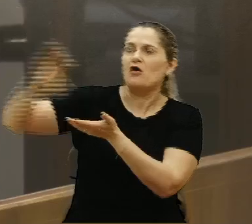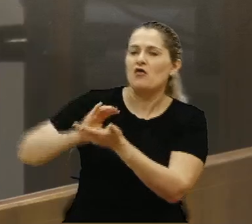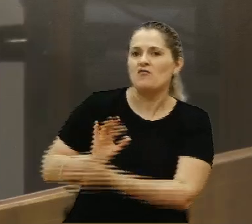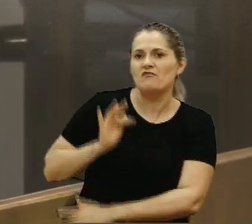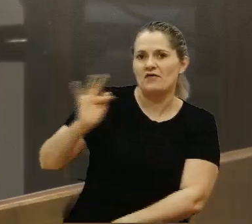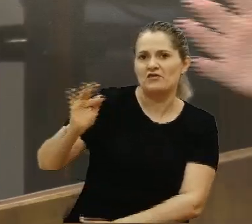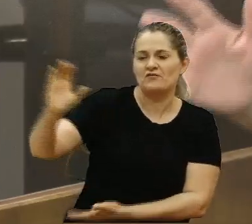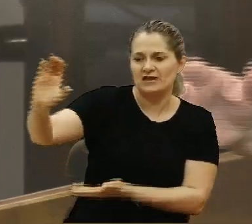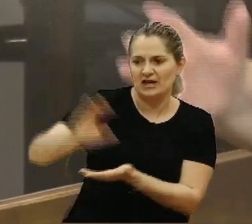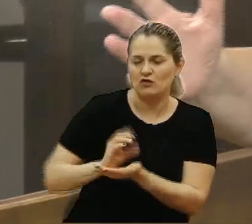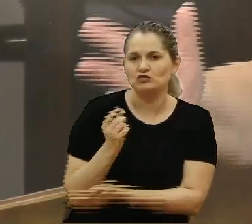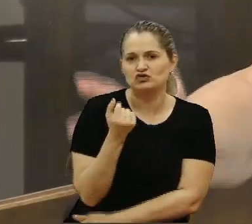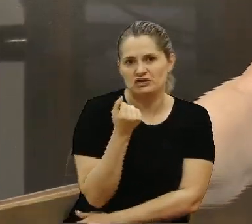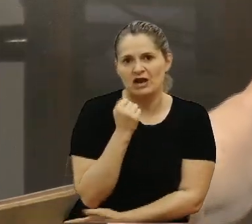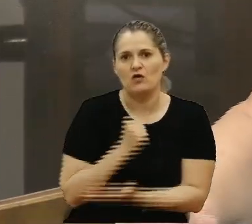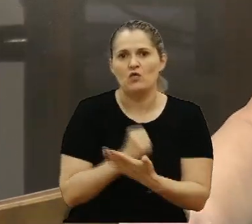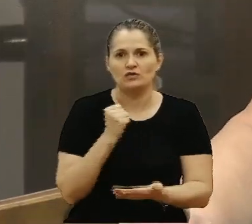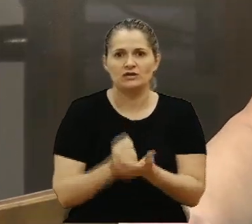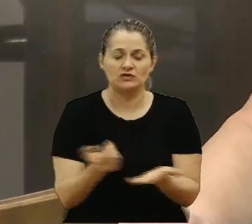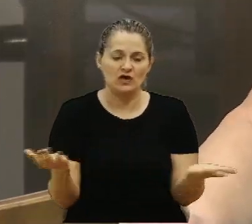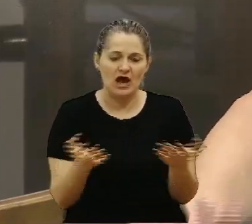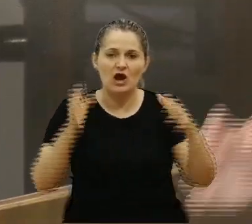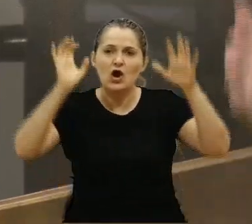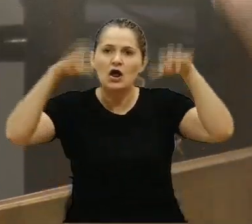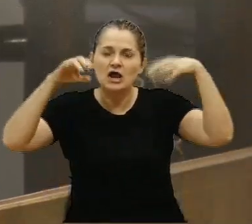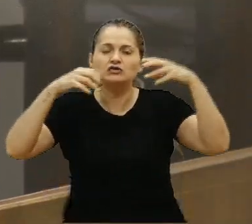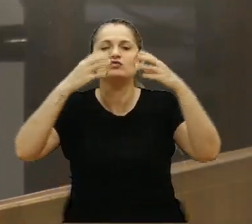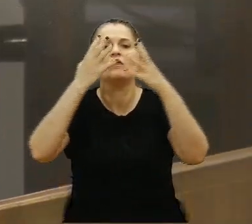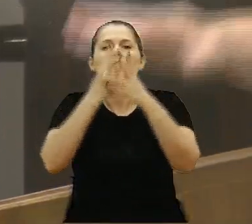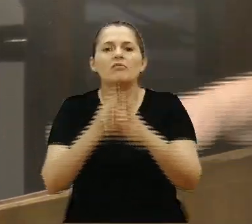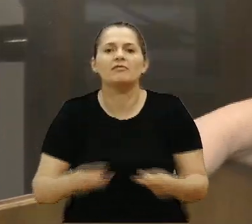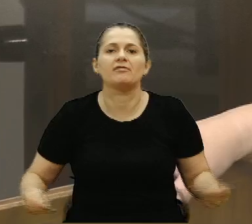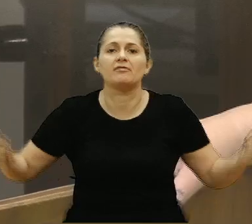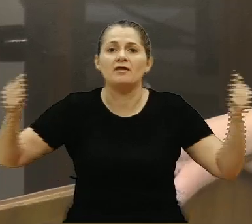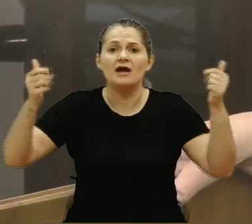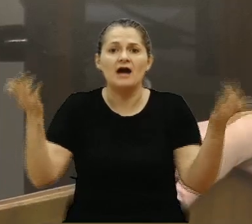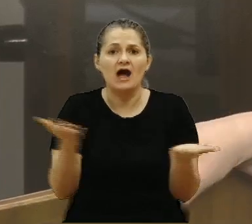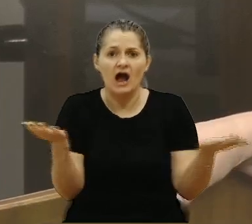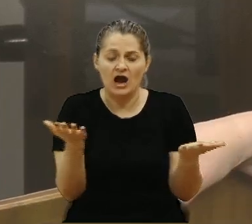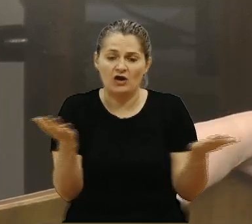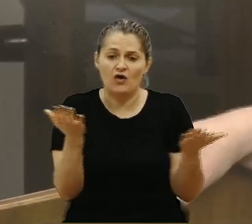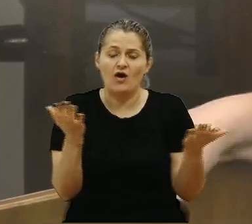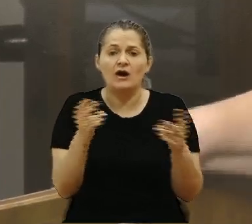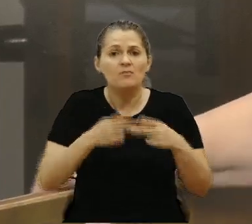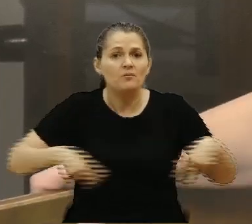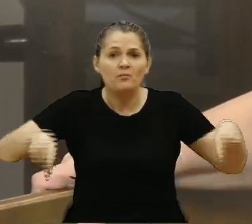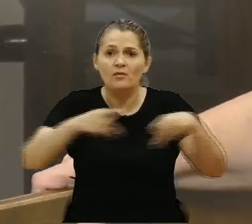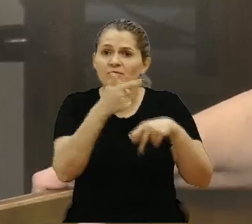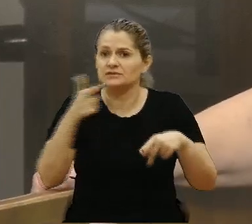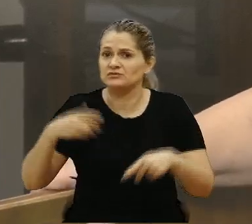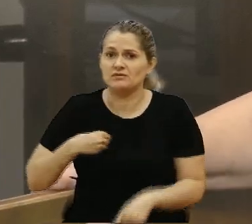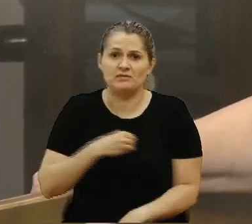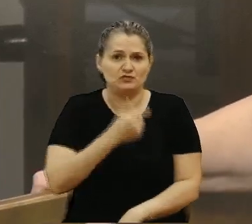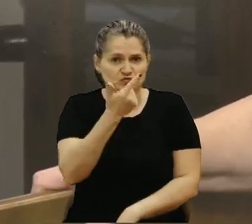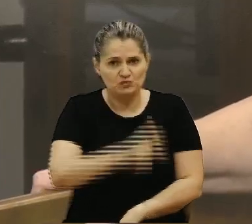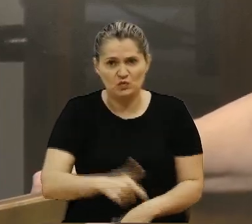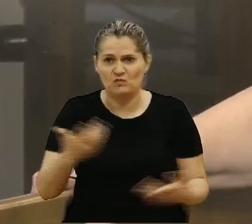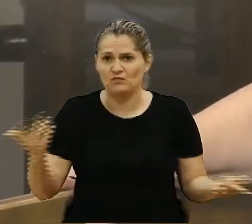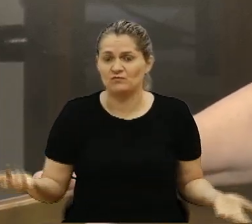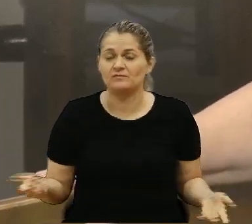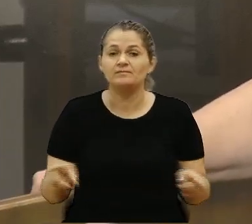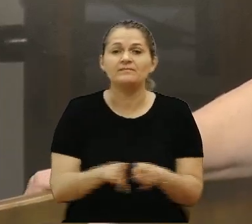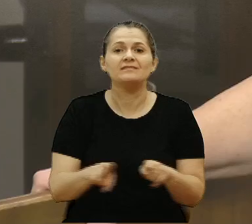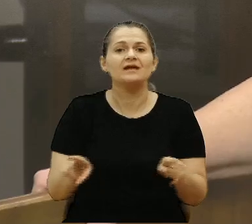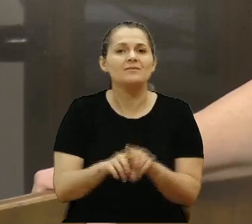contrataram. Agora que passou o temporal, a chuva e as intempéries, o povo está nesse dilema. E a atenção básica,